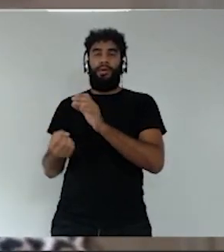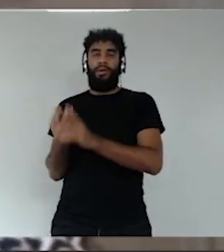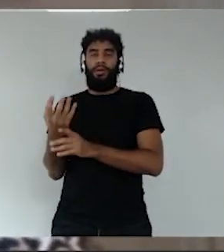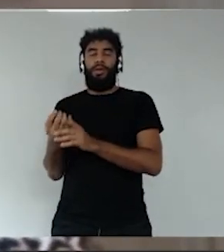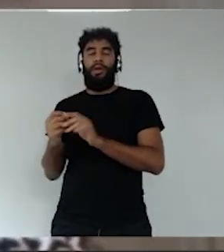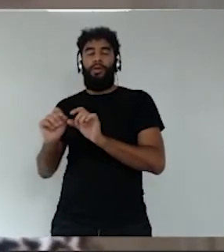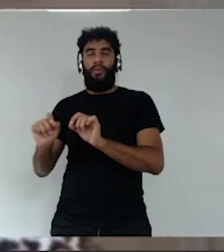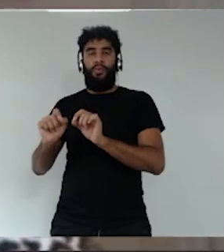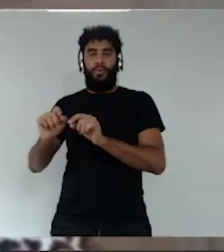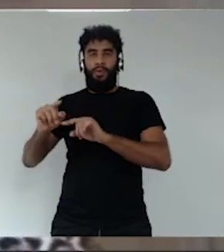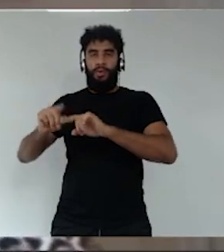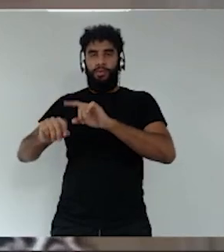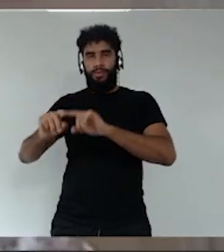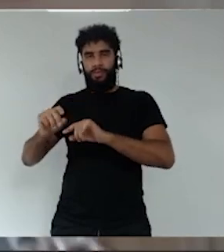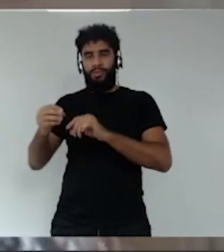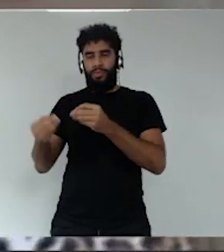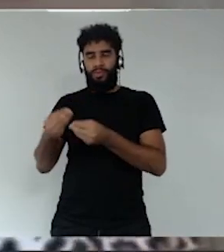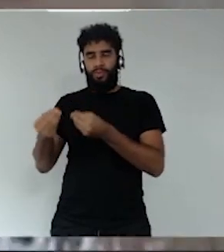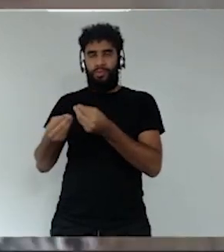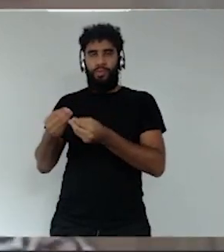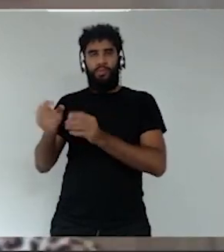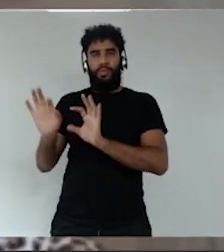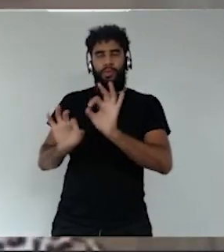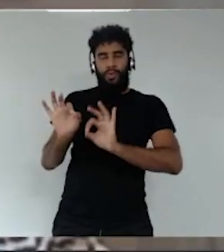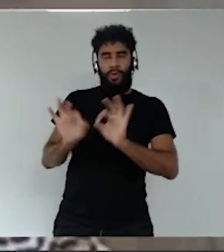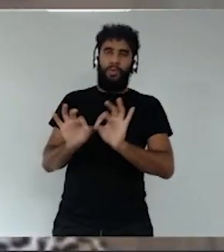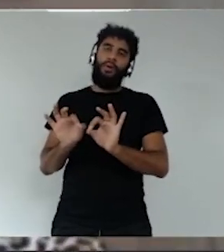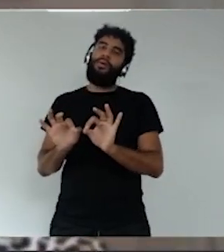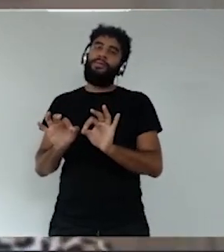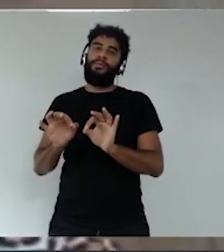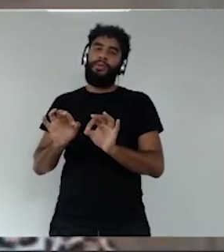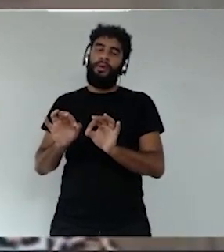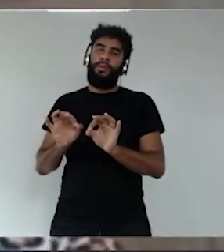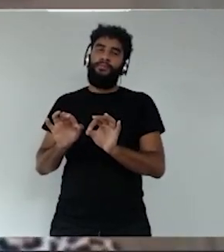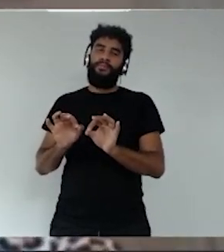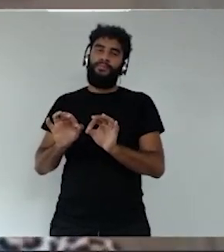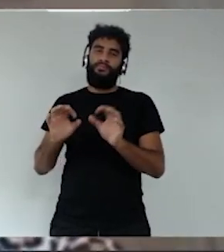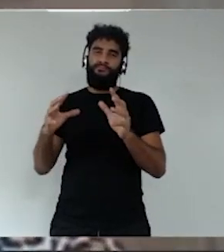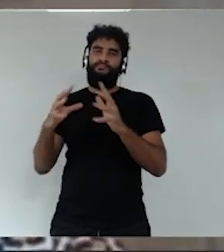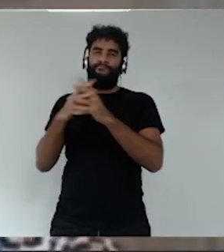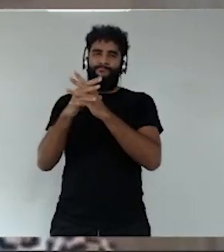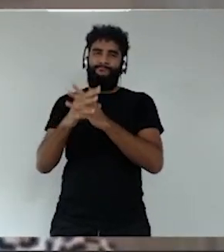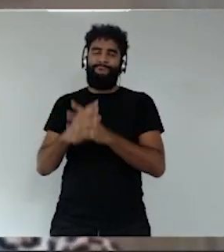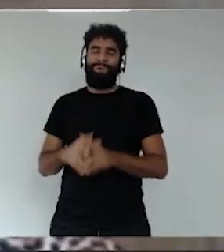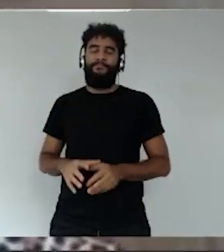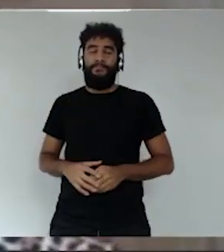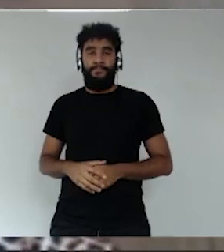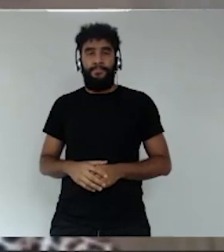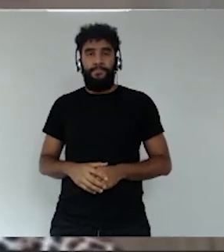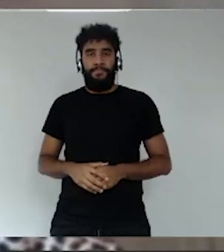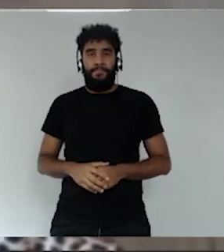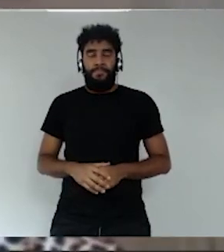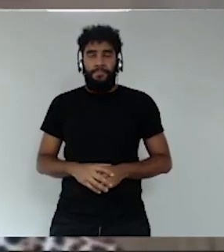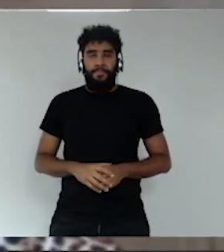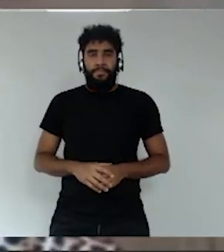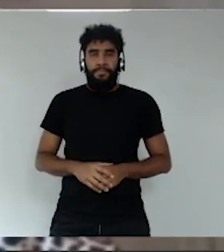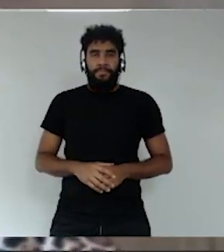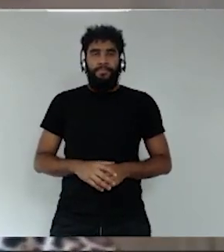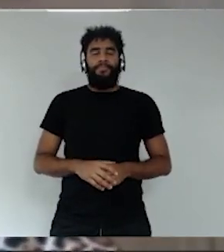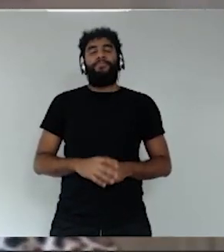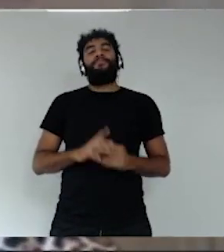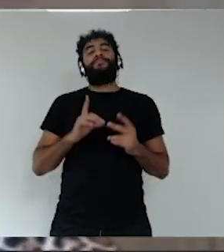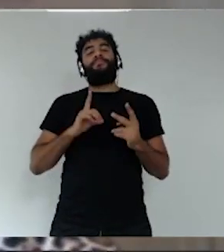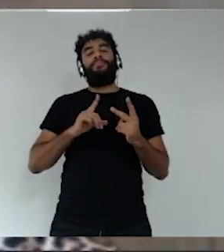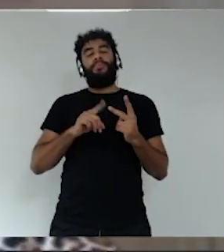desenvolver instrumentos de prevenção e de solução de conflitos. Então, tudo isso leva ao segundo objetivo da